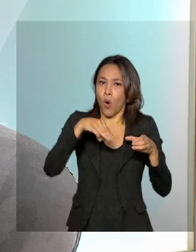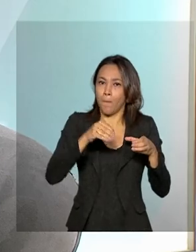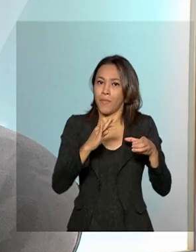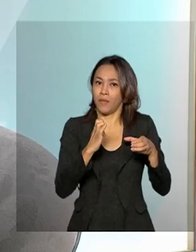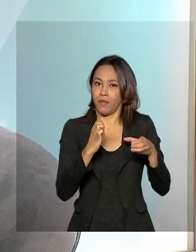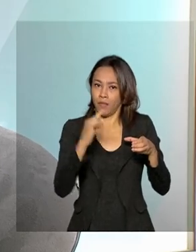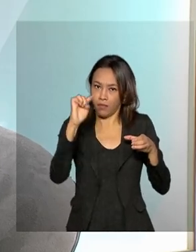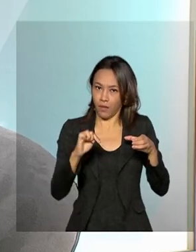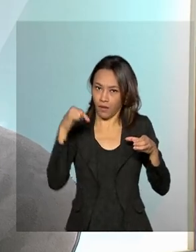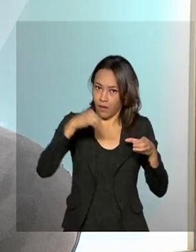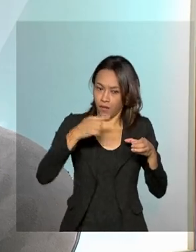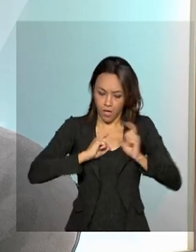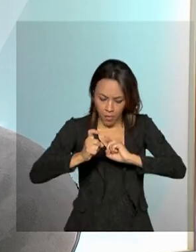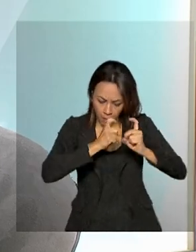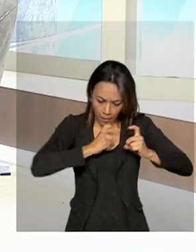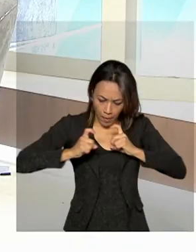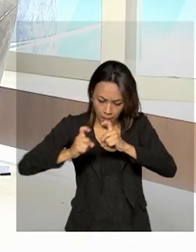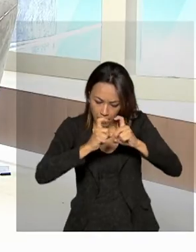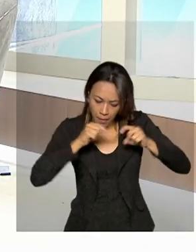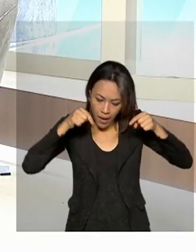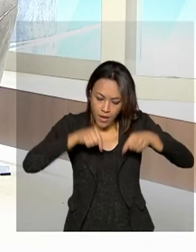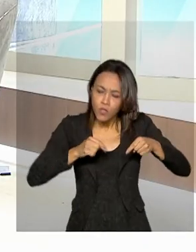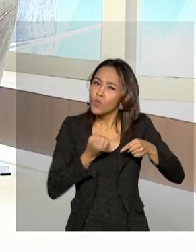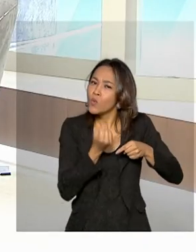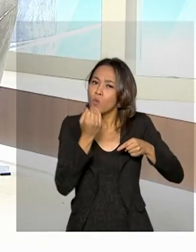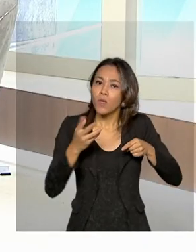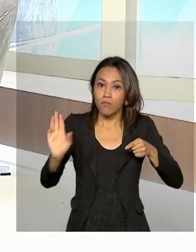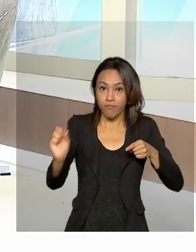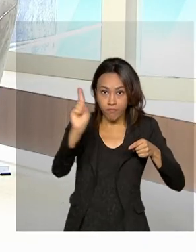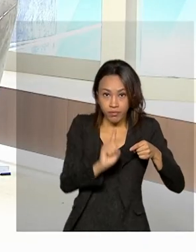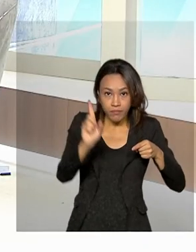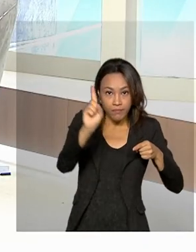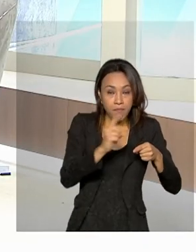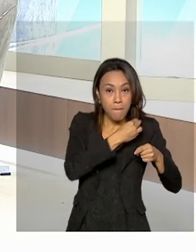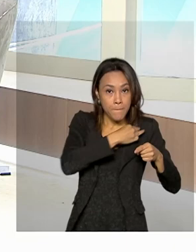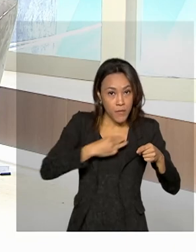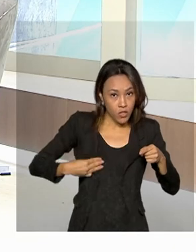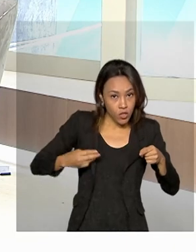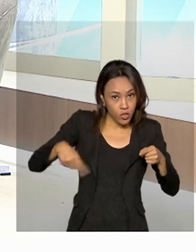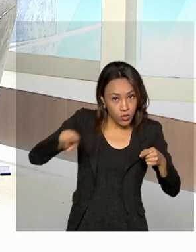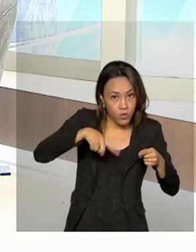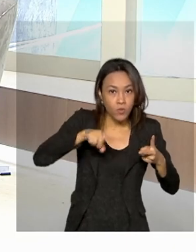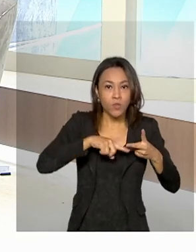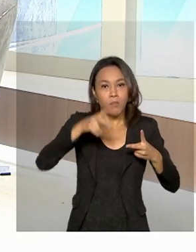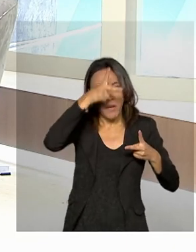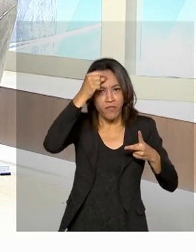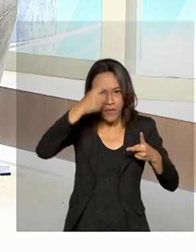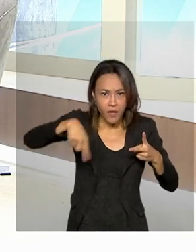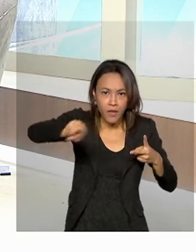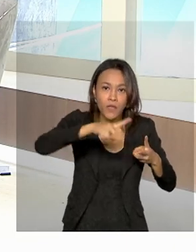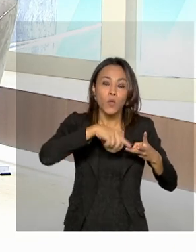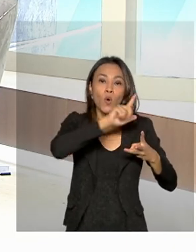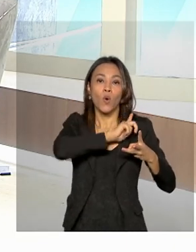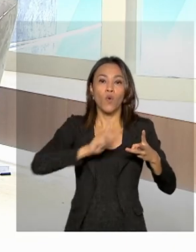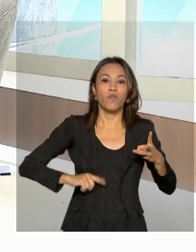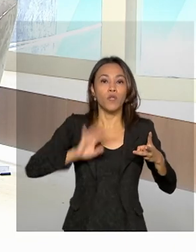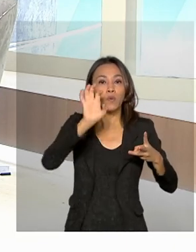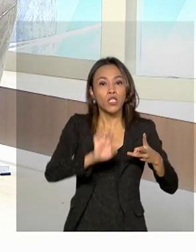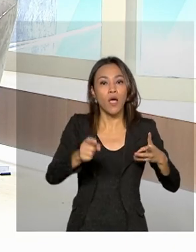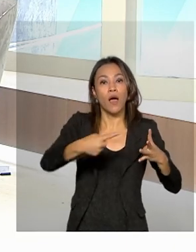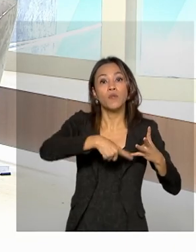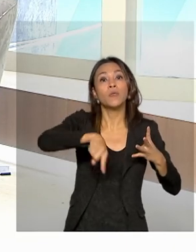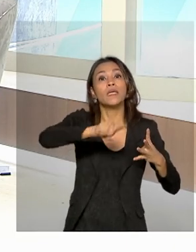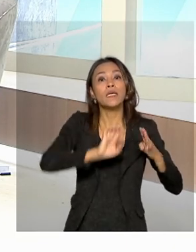gestor. Detalhe, o comitê gestor é composto de ministros, prefeitos, governo do estado e iniciativa